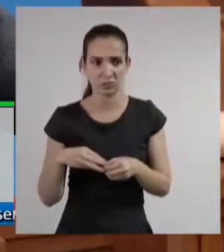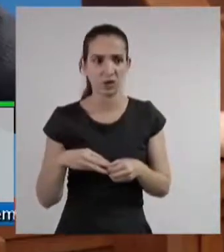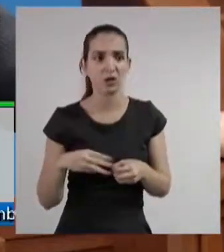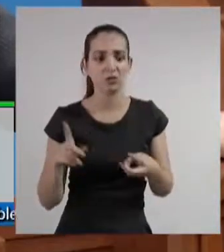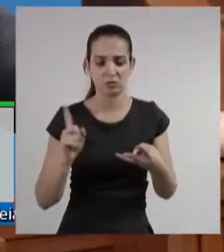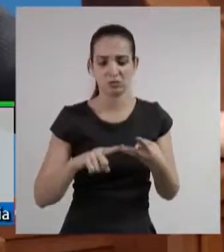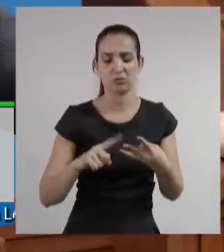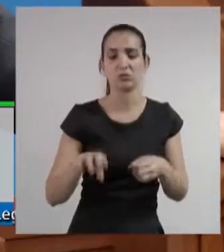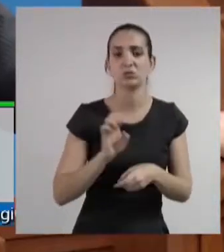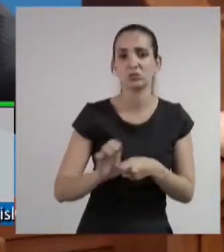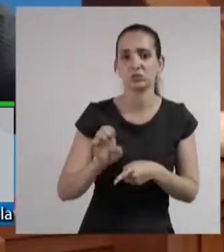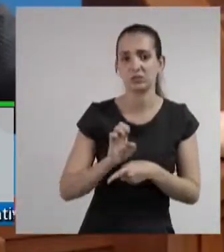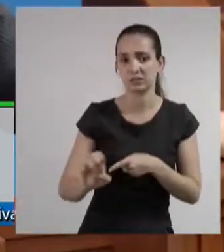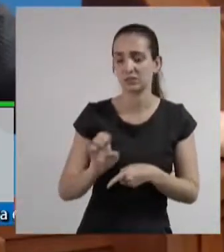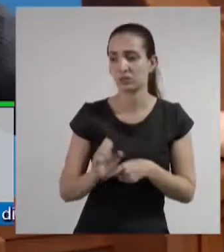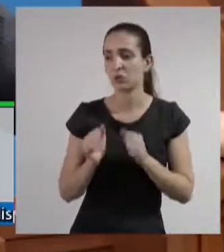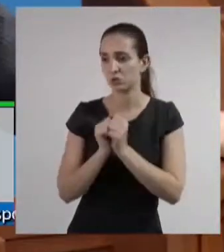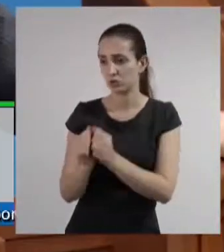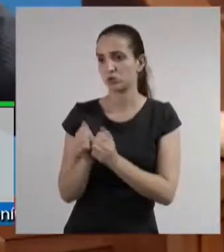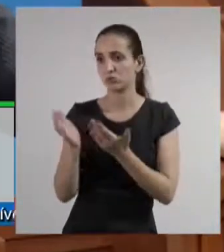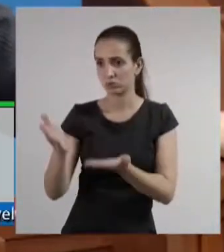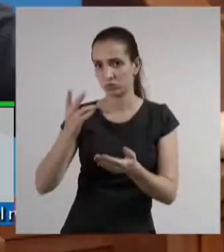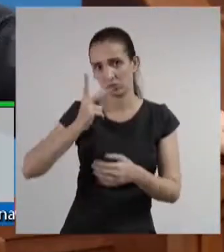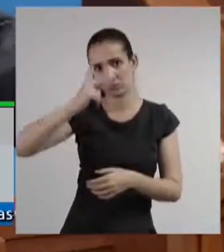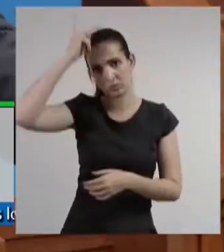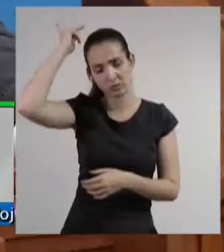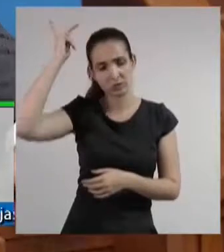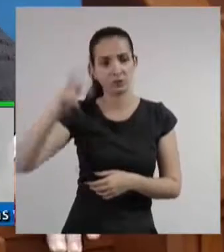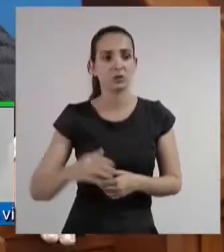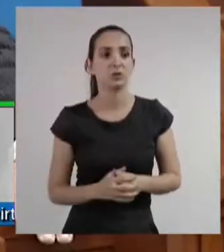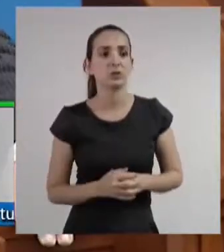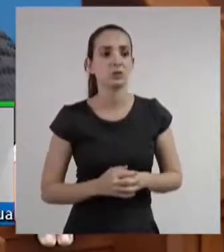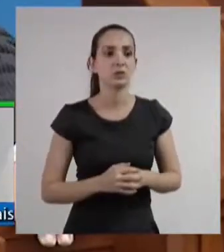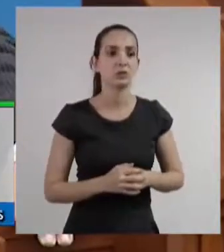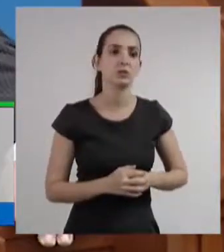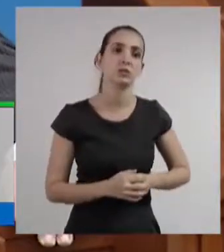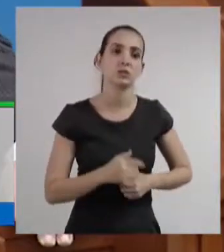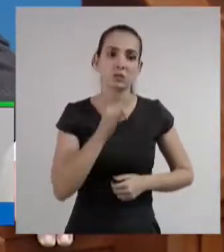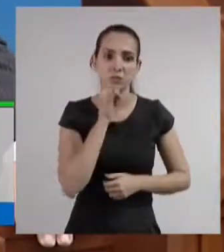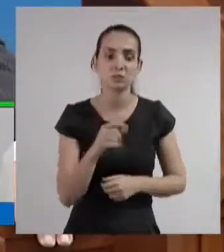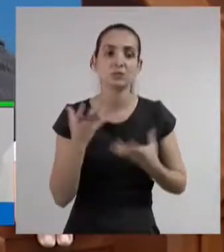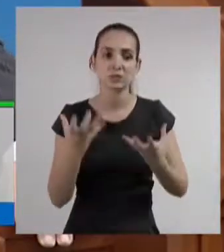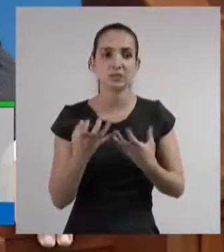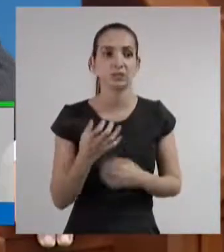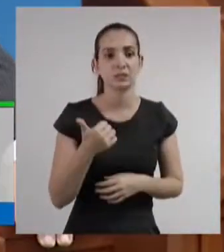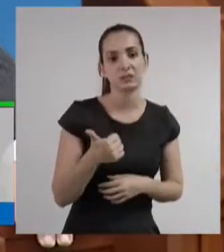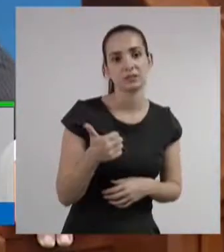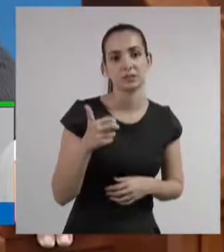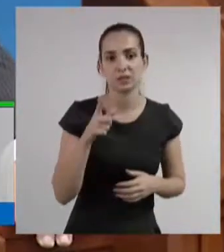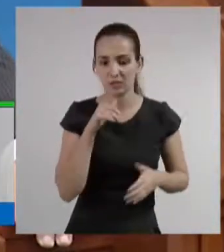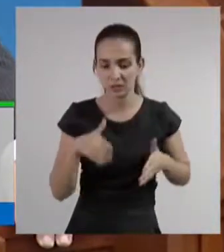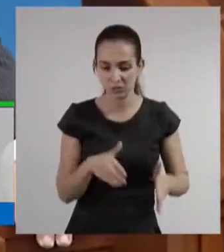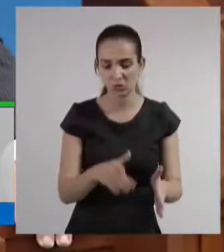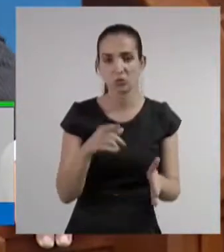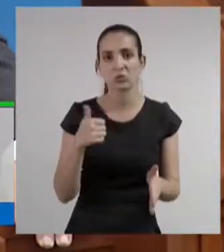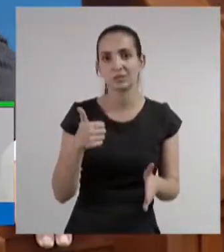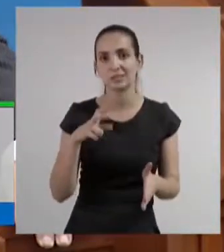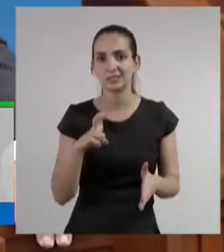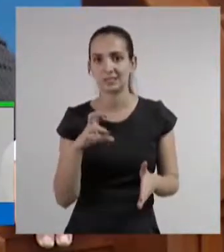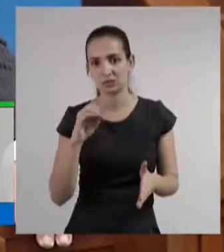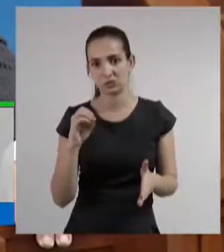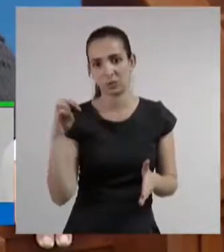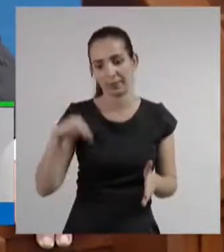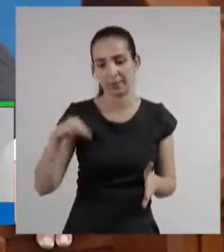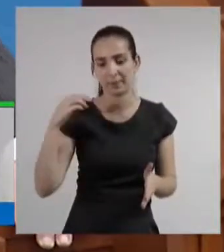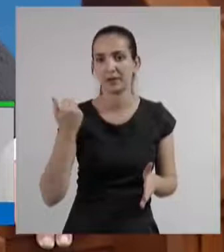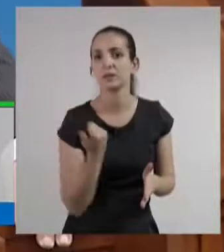o projeto dele, eu lembro até discutir isso com ele, ele estava querendo 150 metros de preservação dos